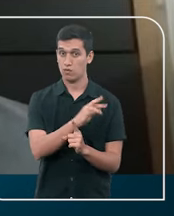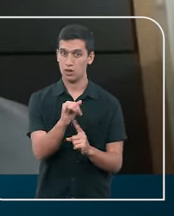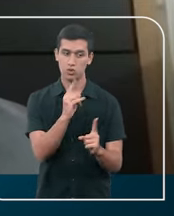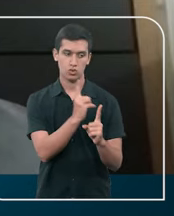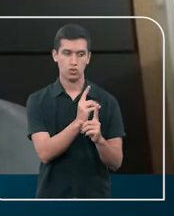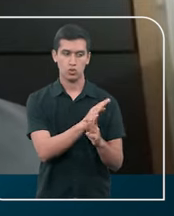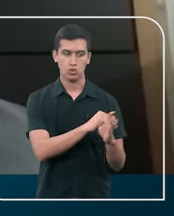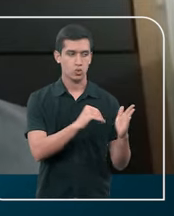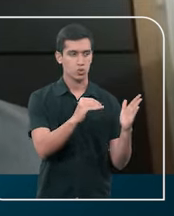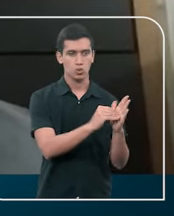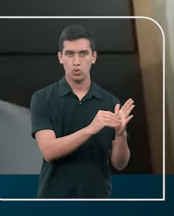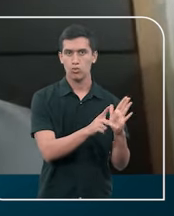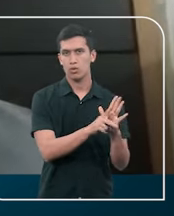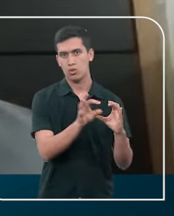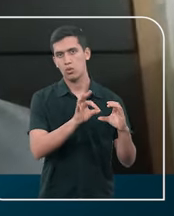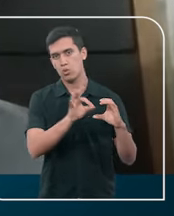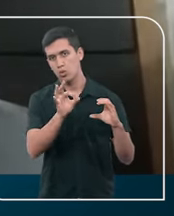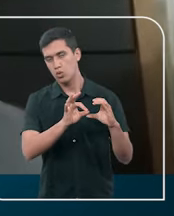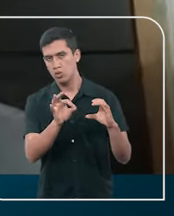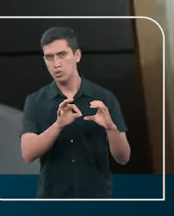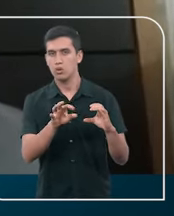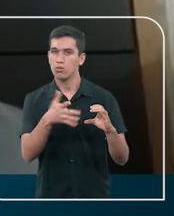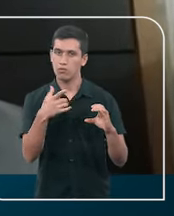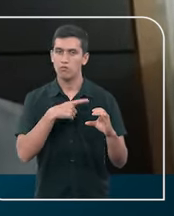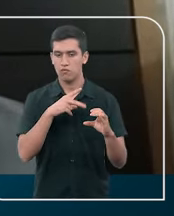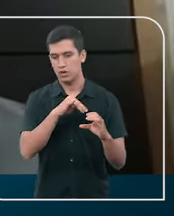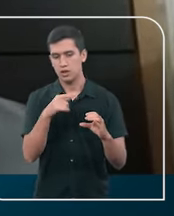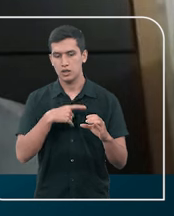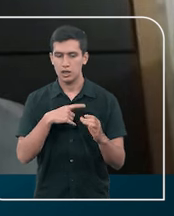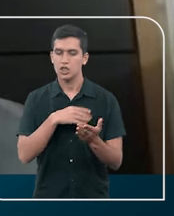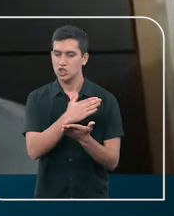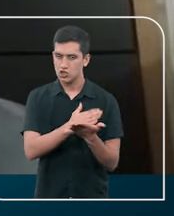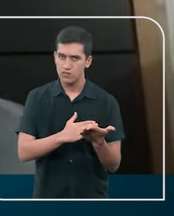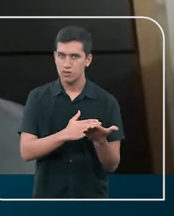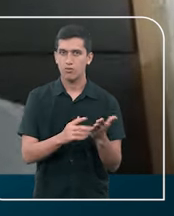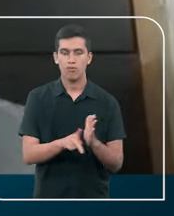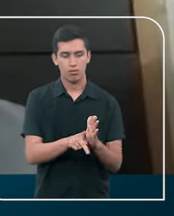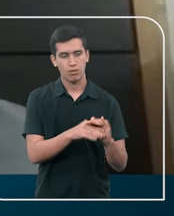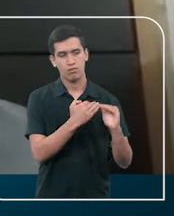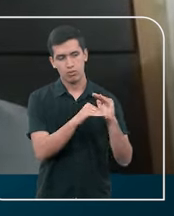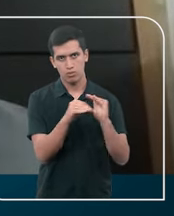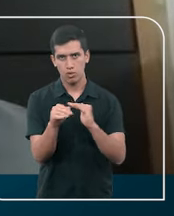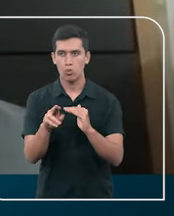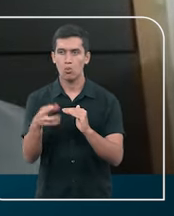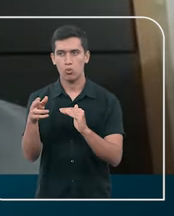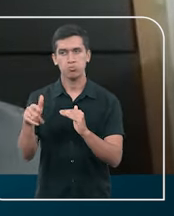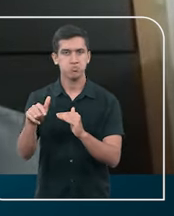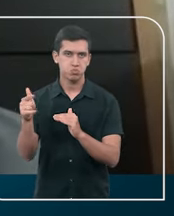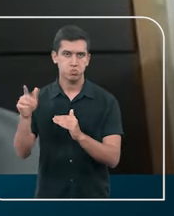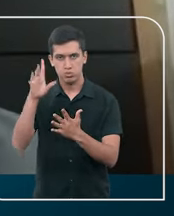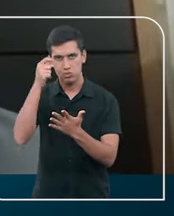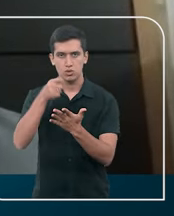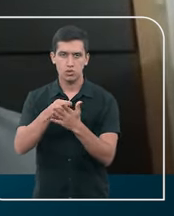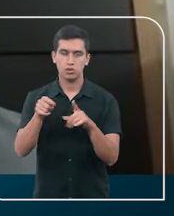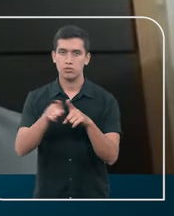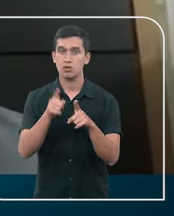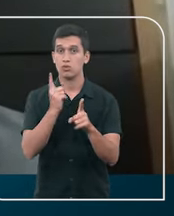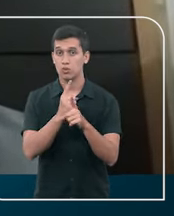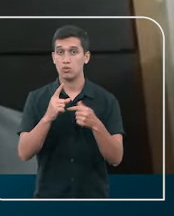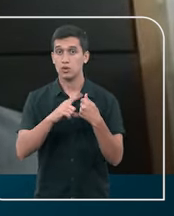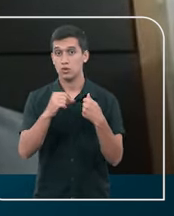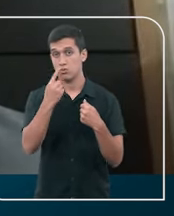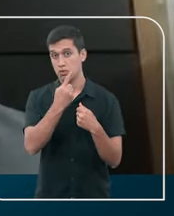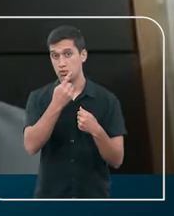condominiais né ou vai ser pela Fração Ideal por outro critério que ela que ela estabelece isso também tá lá no artigo 1331